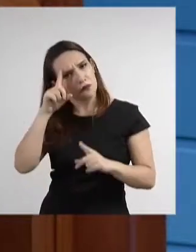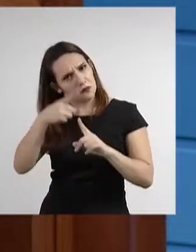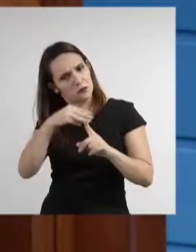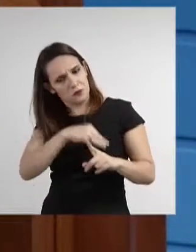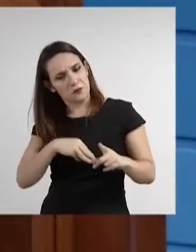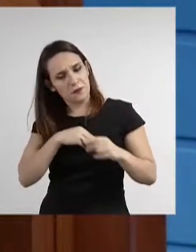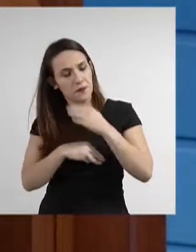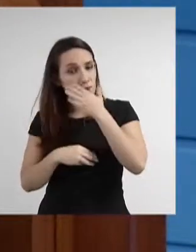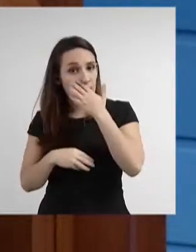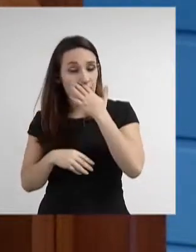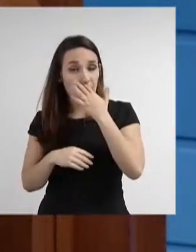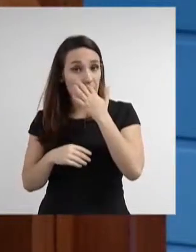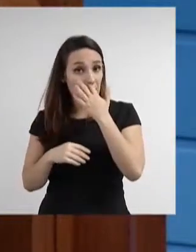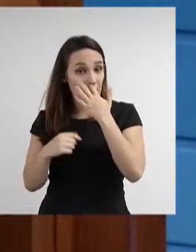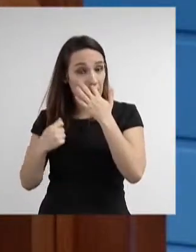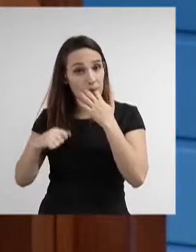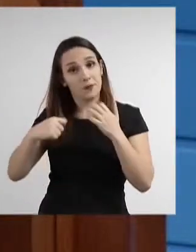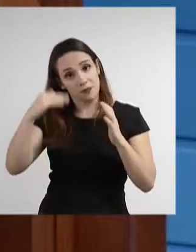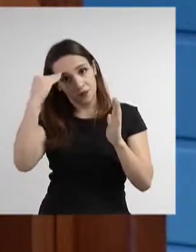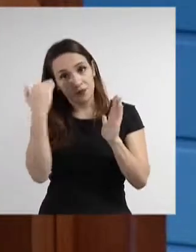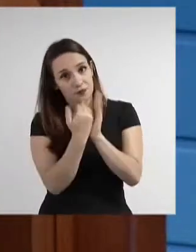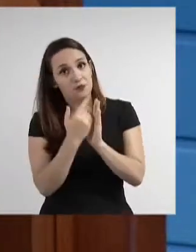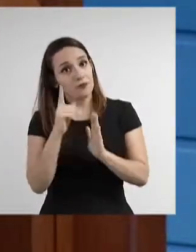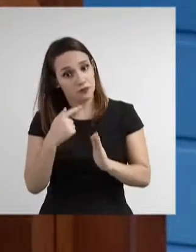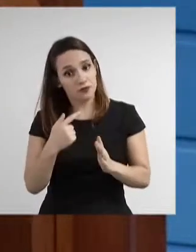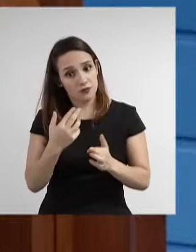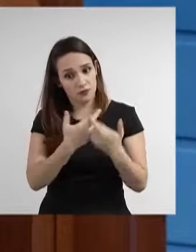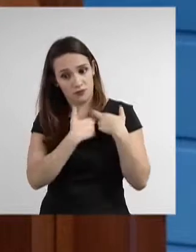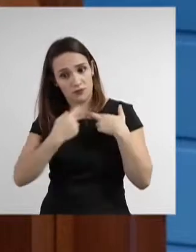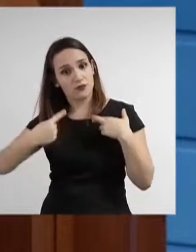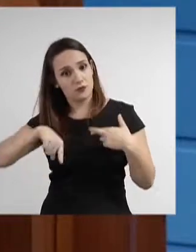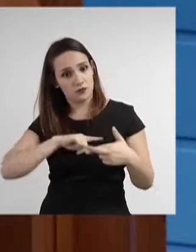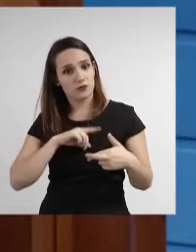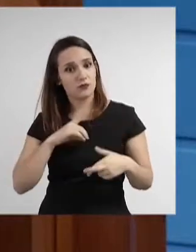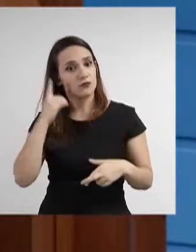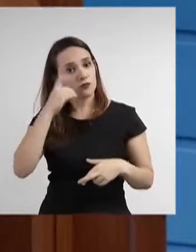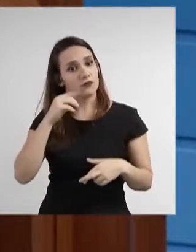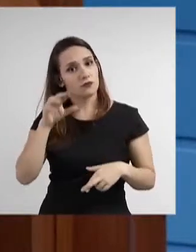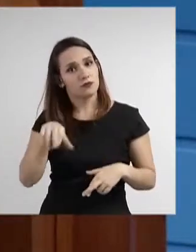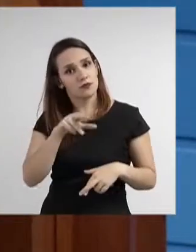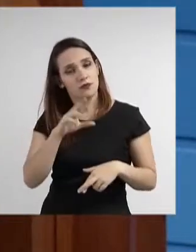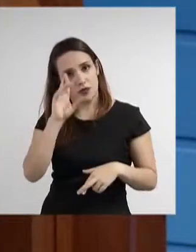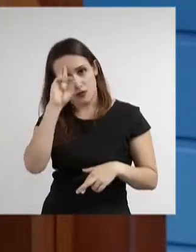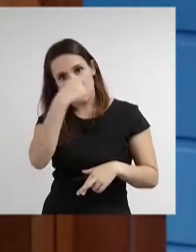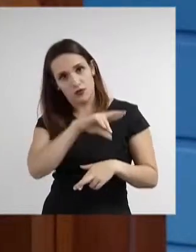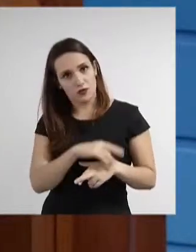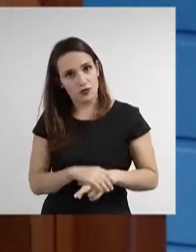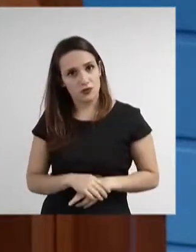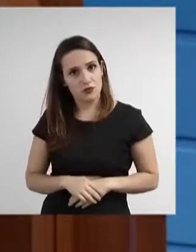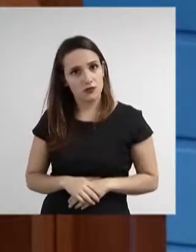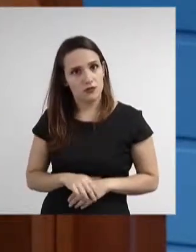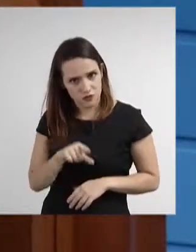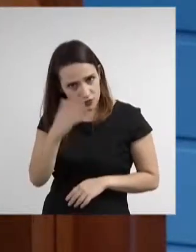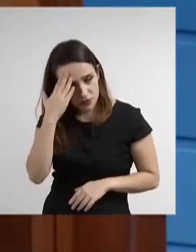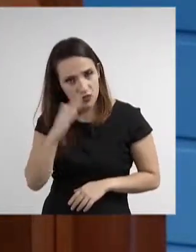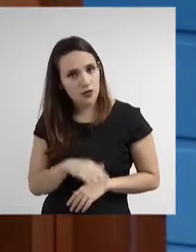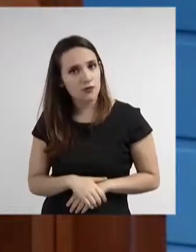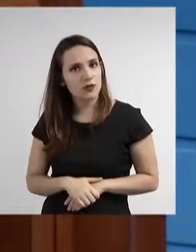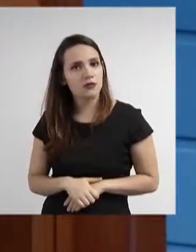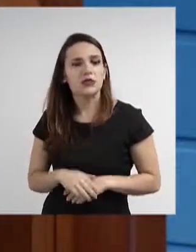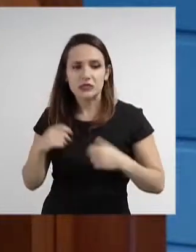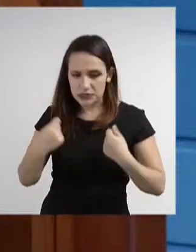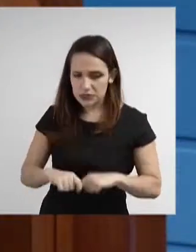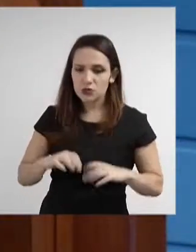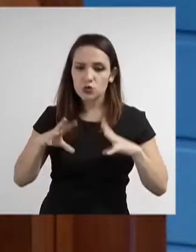que nós temos que cumpri-la. É obrigação nossa, deputado Rinaldo, como deputado estadual, fazer na